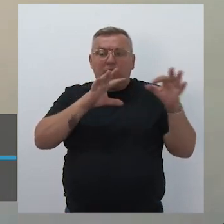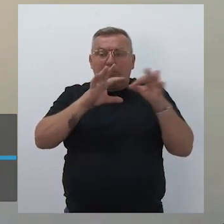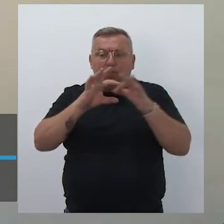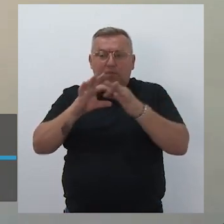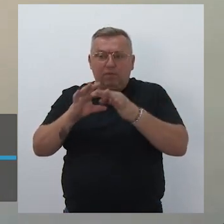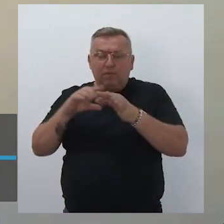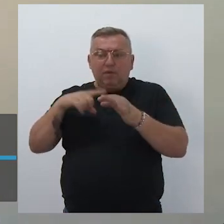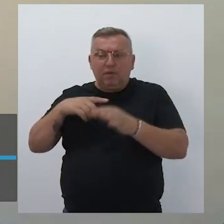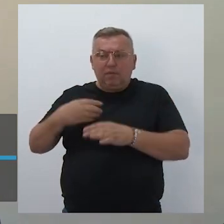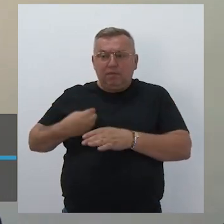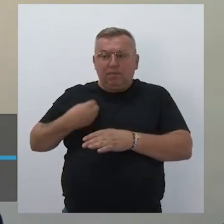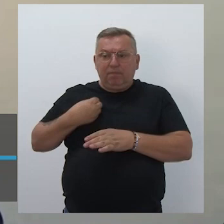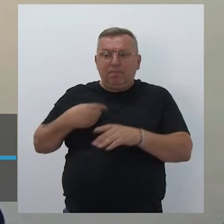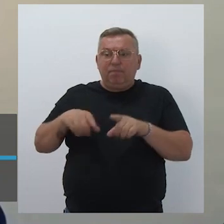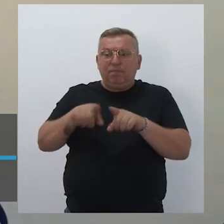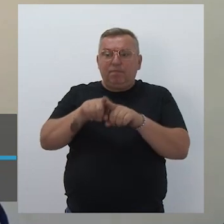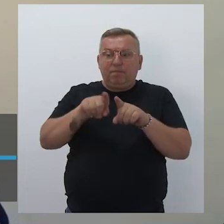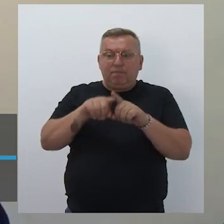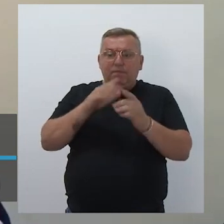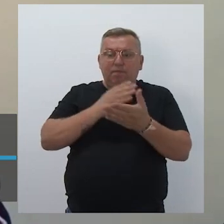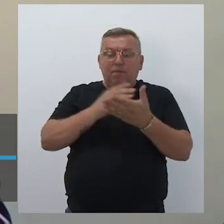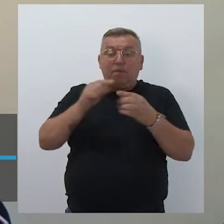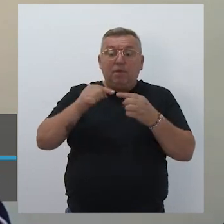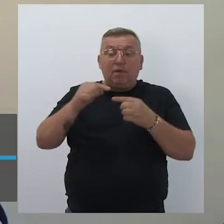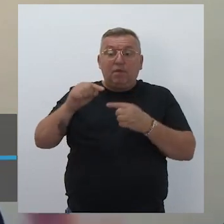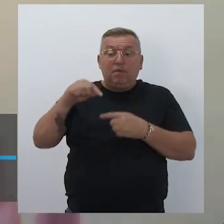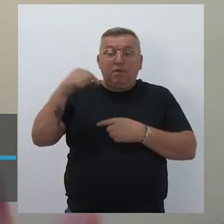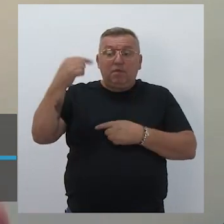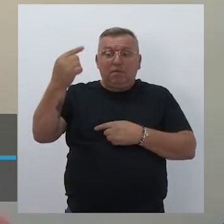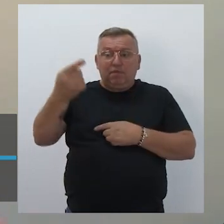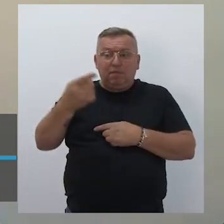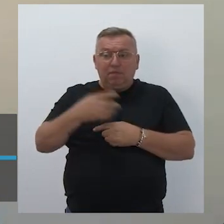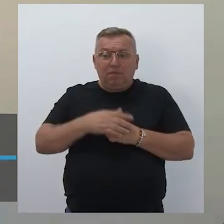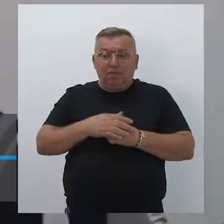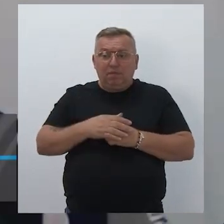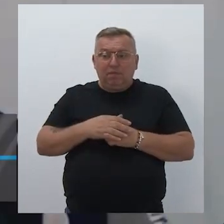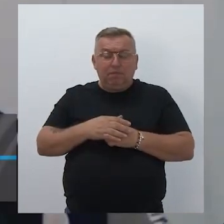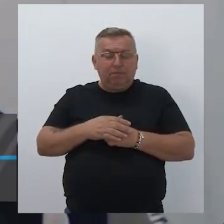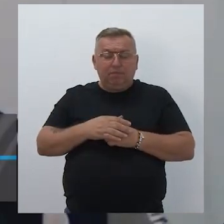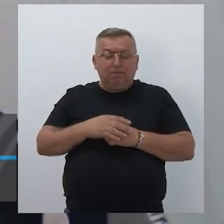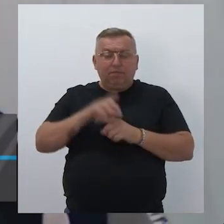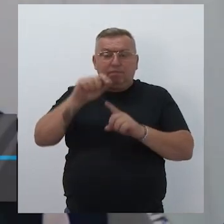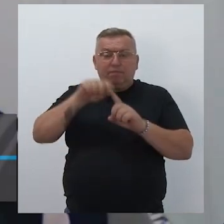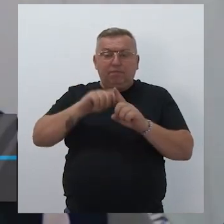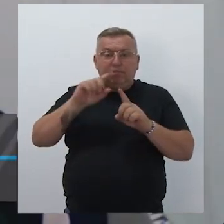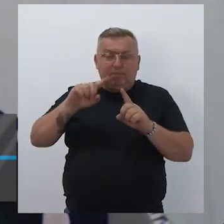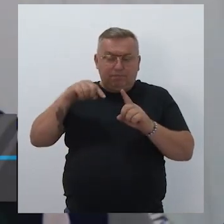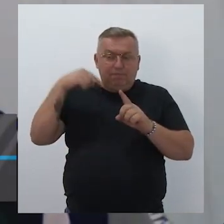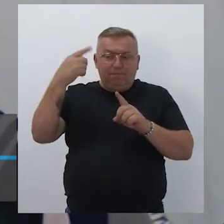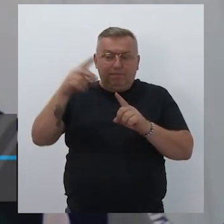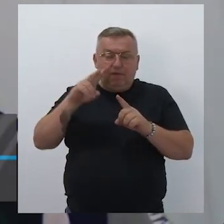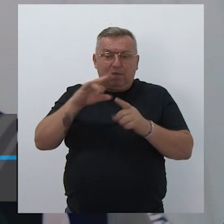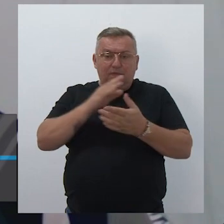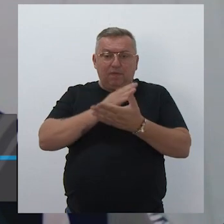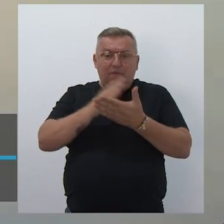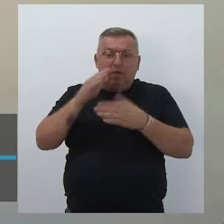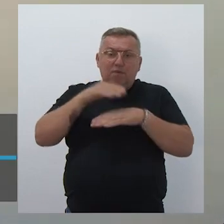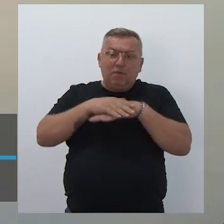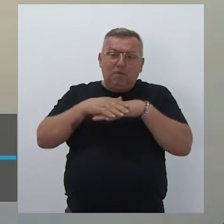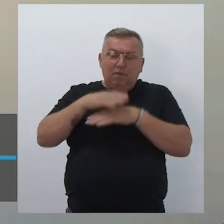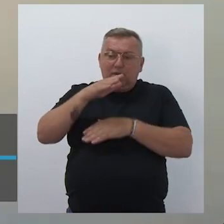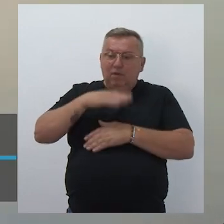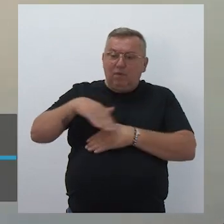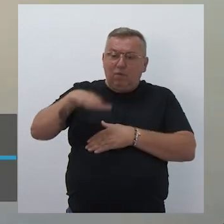está presente, inclusive a partir da semana que vem, mês que vem, a gente vai começar uma conversa com todas